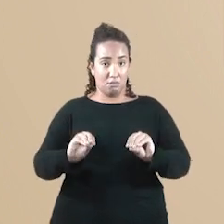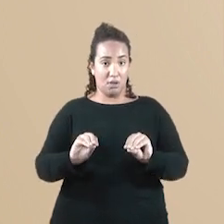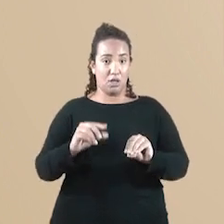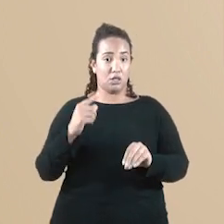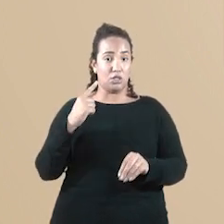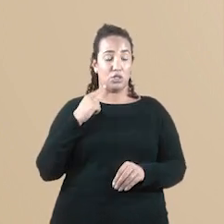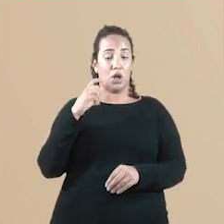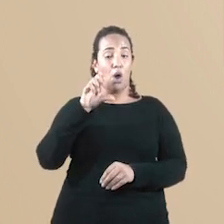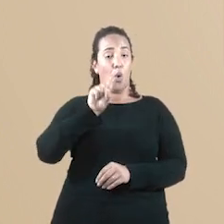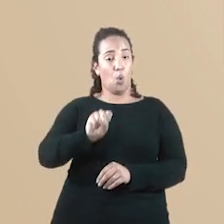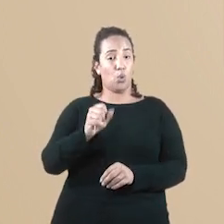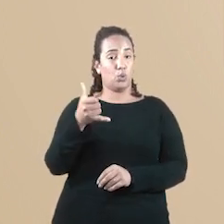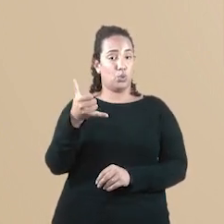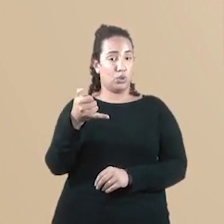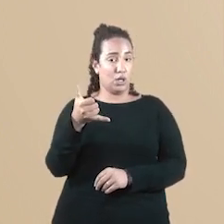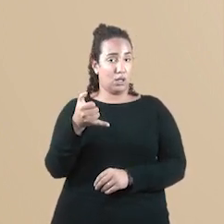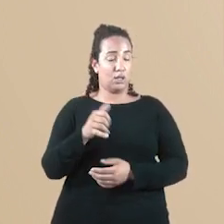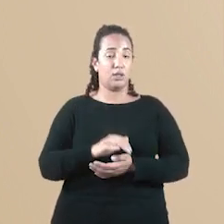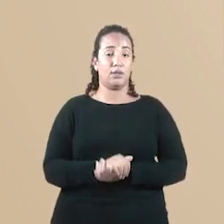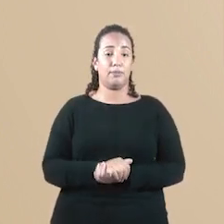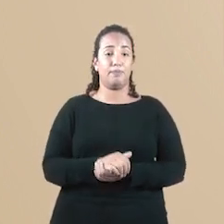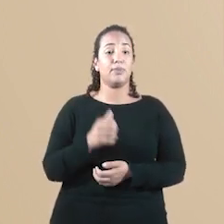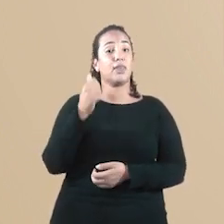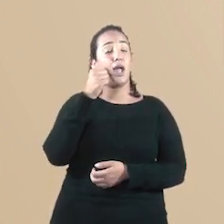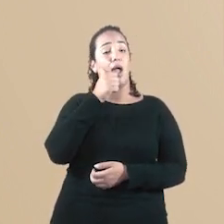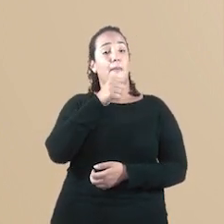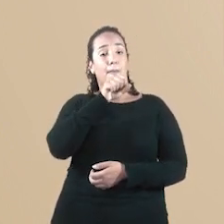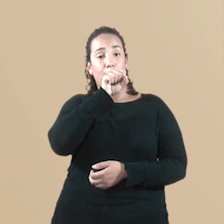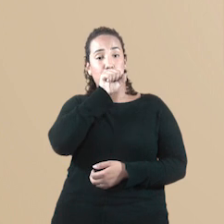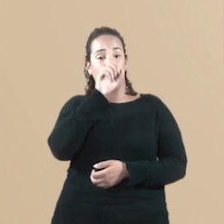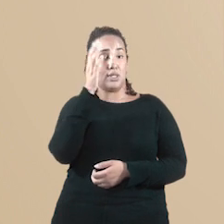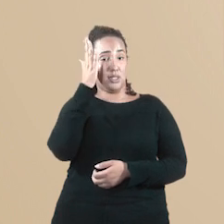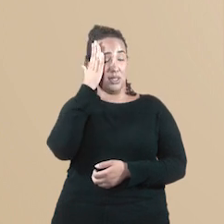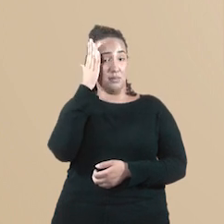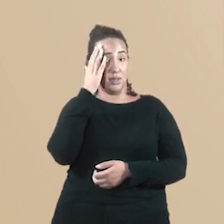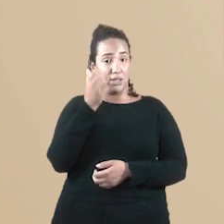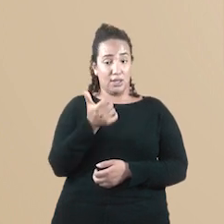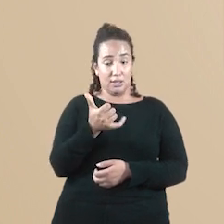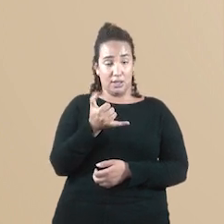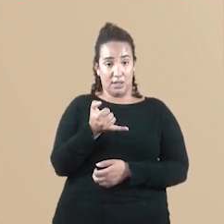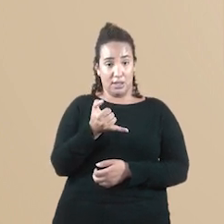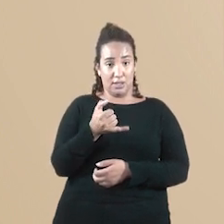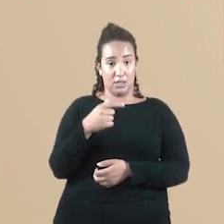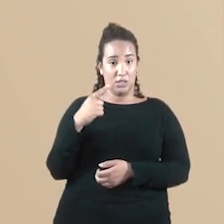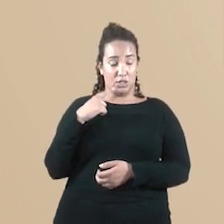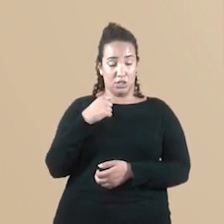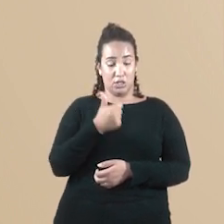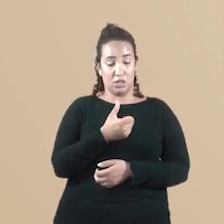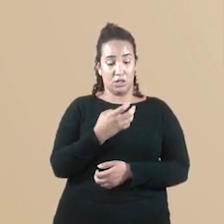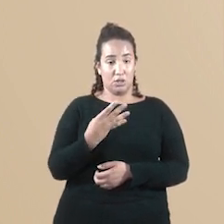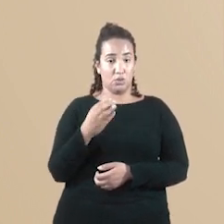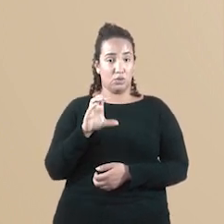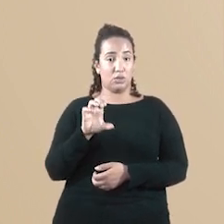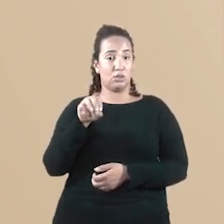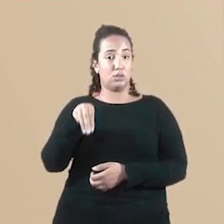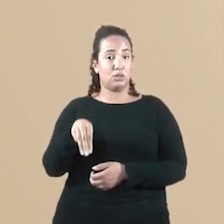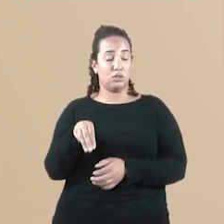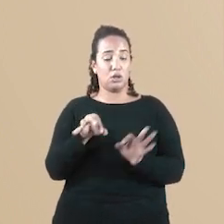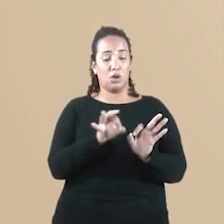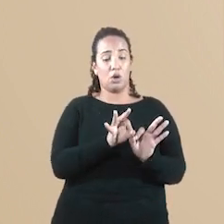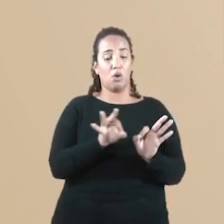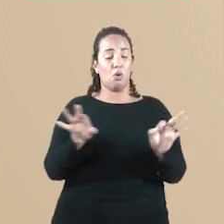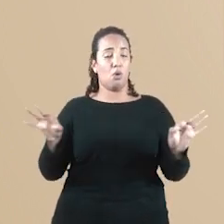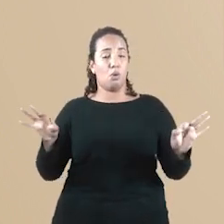8 canetas. A mãe de Cauã sabia que a sua caneta media 14 centímetros. Qual o comprimento que a